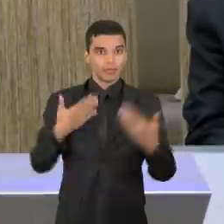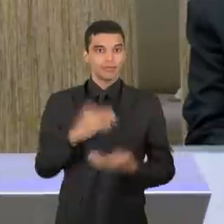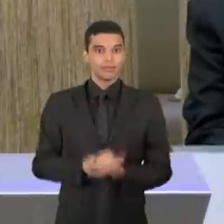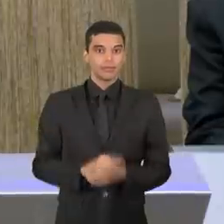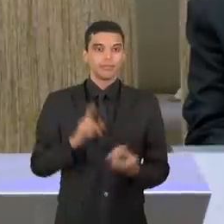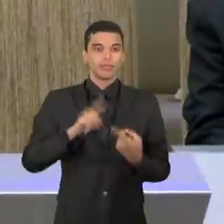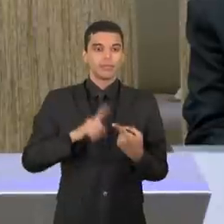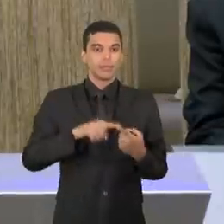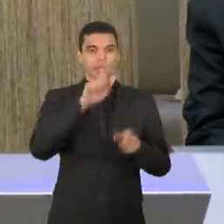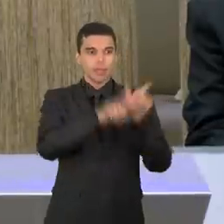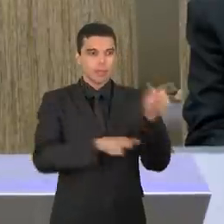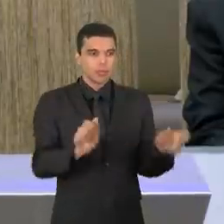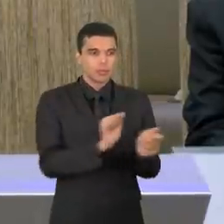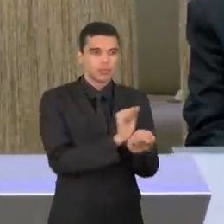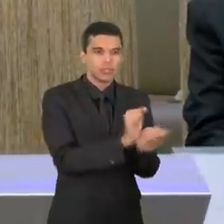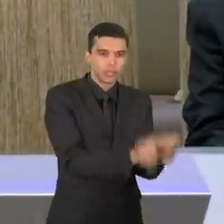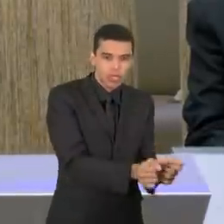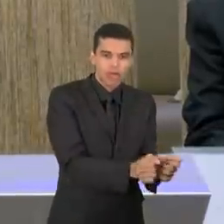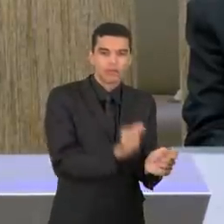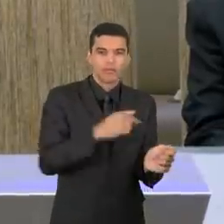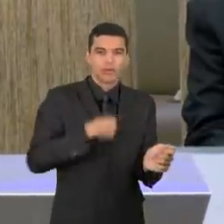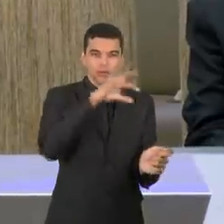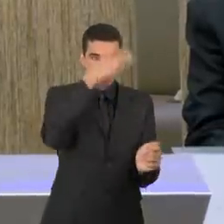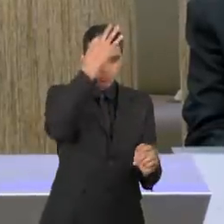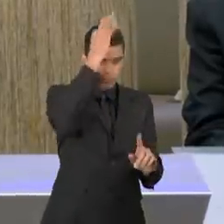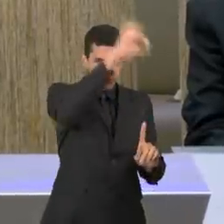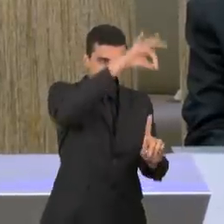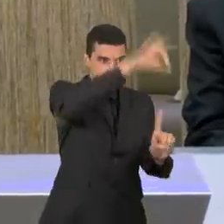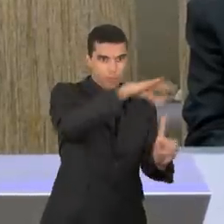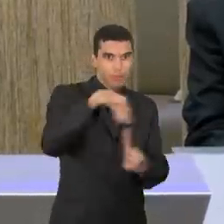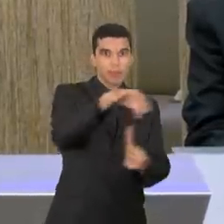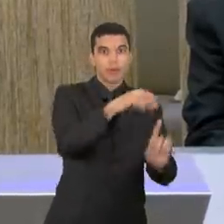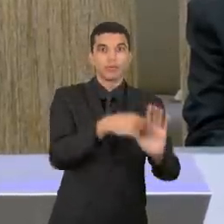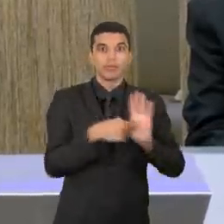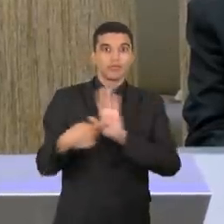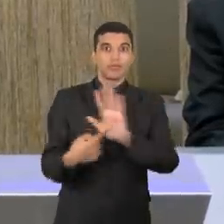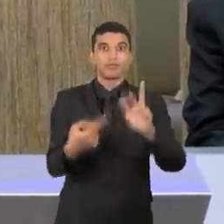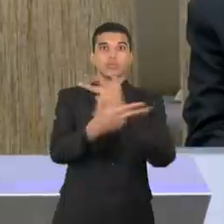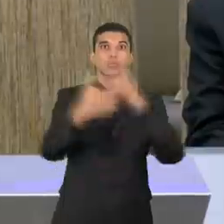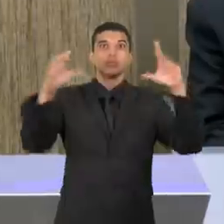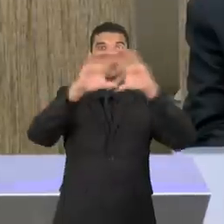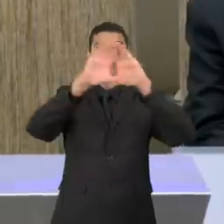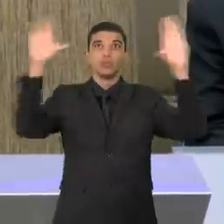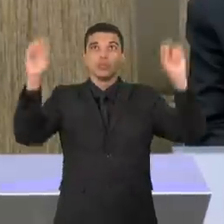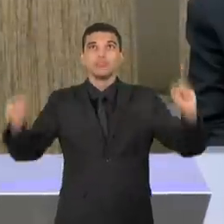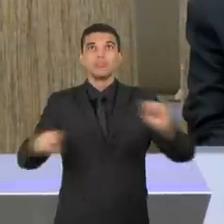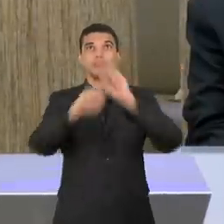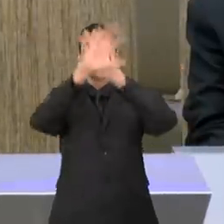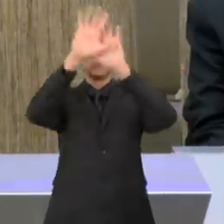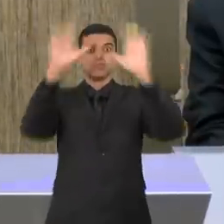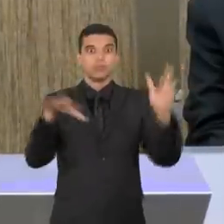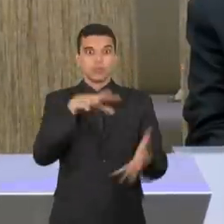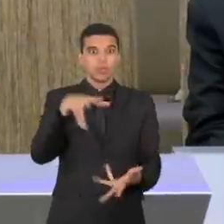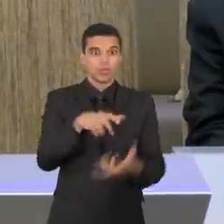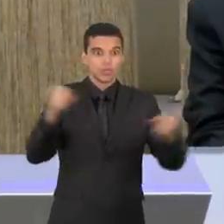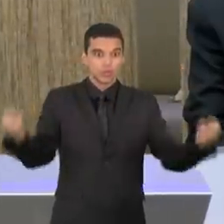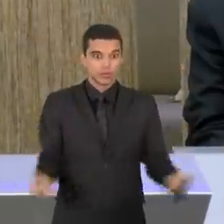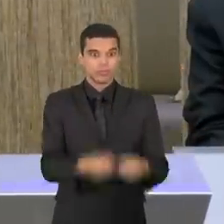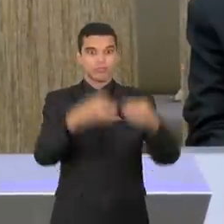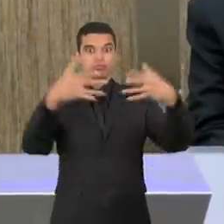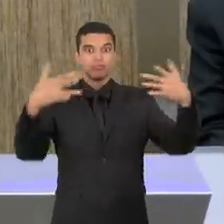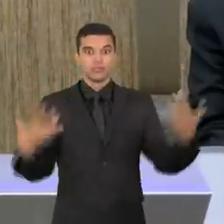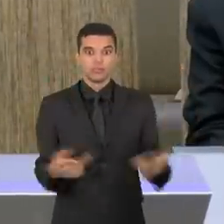derramarei o meu Espírito, e mostrarei prodígio nos céus e na terra, sangue, fogo, coluna de fumaça. Ele